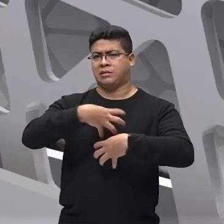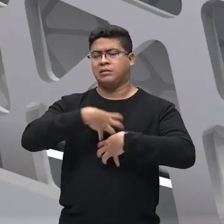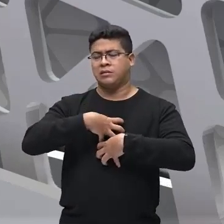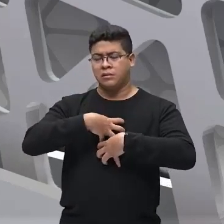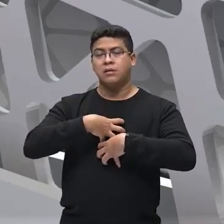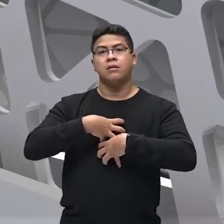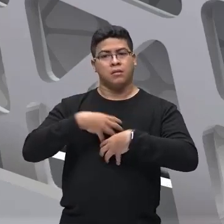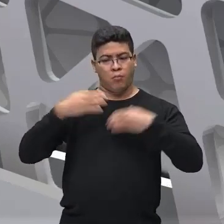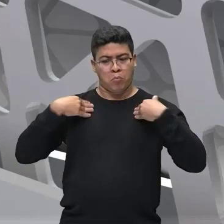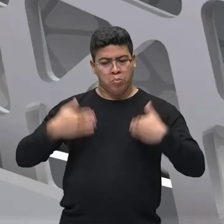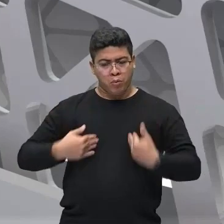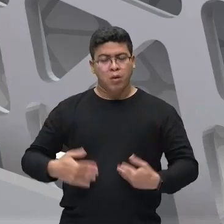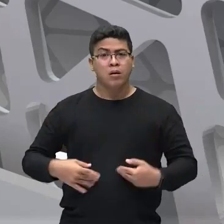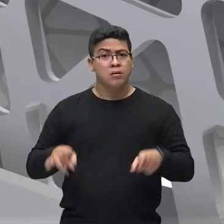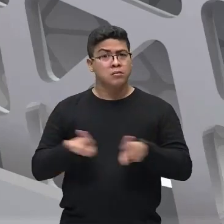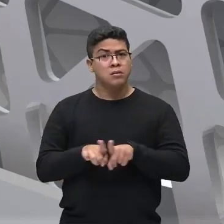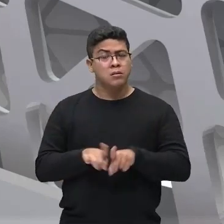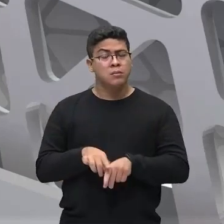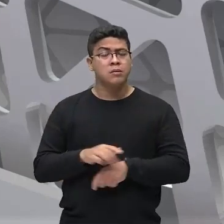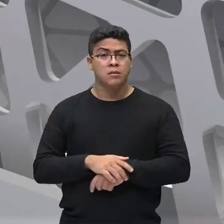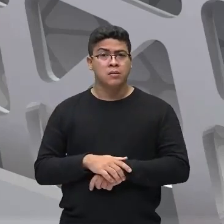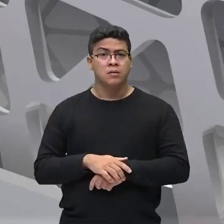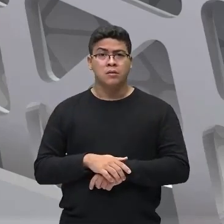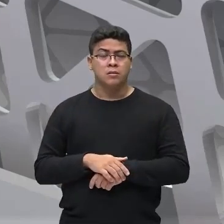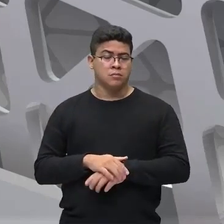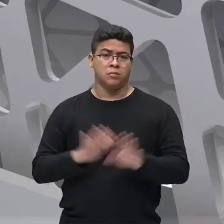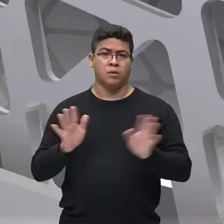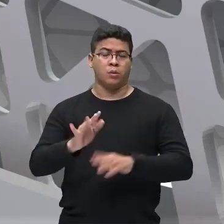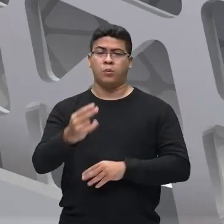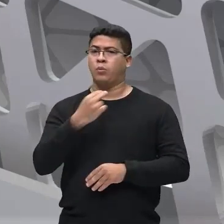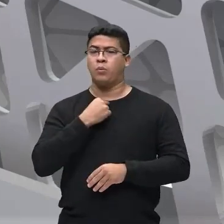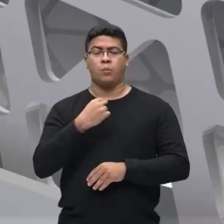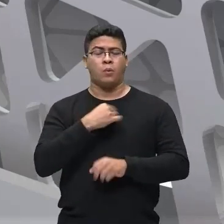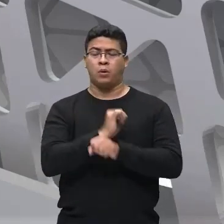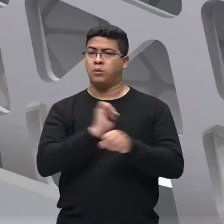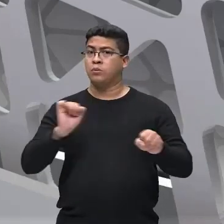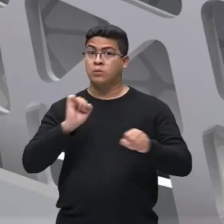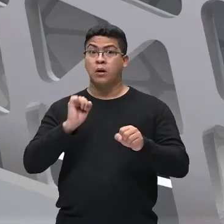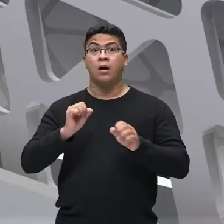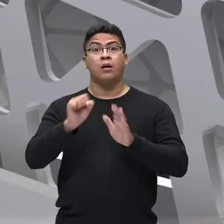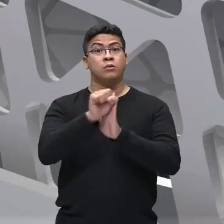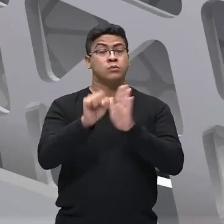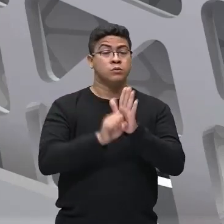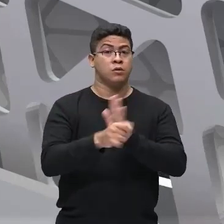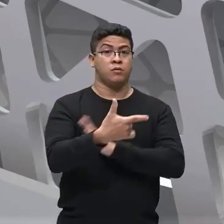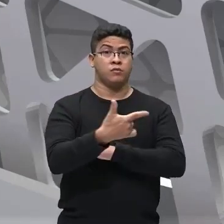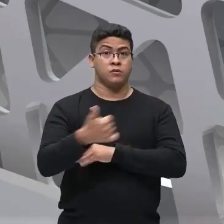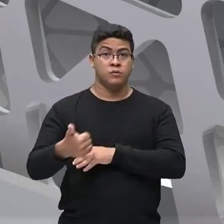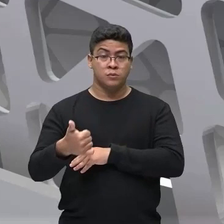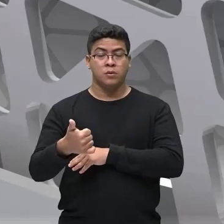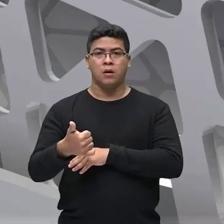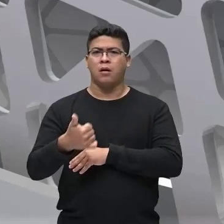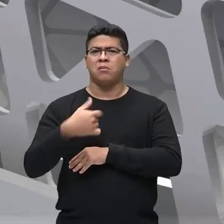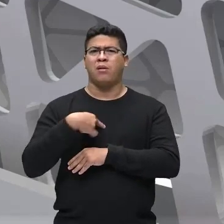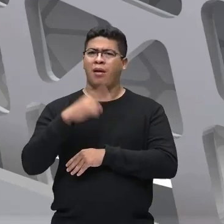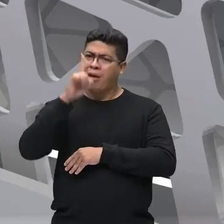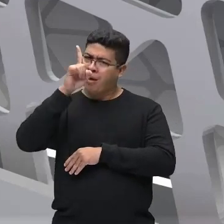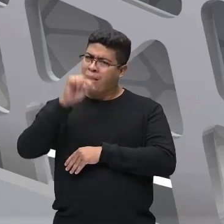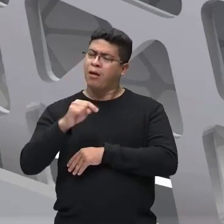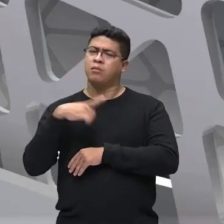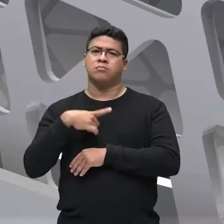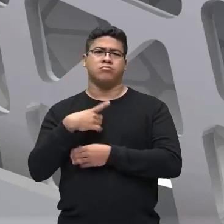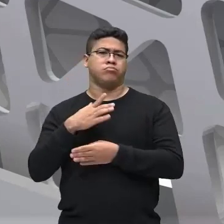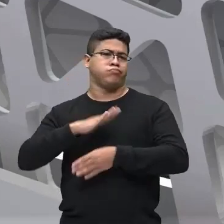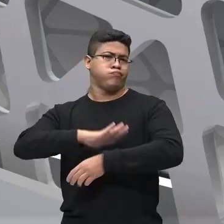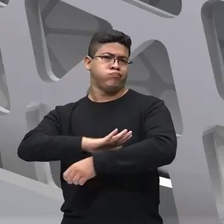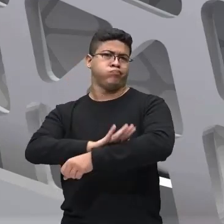membros. Então não tem como nós admitirmos no século XXI o preconceito religioso